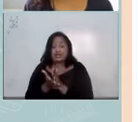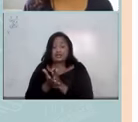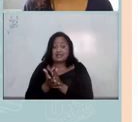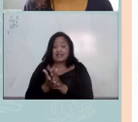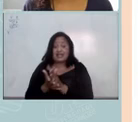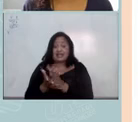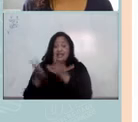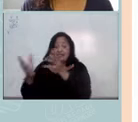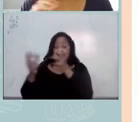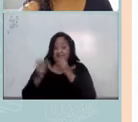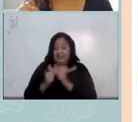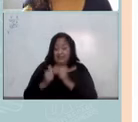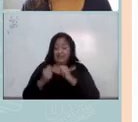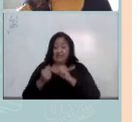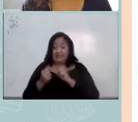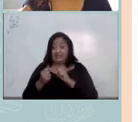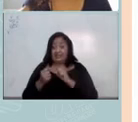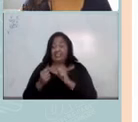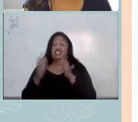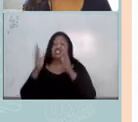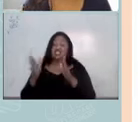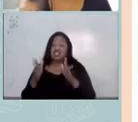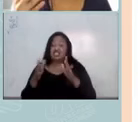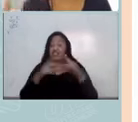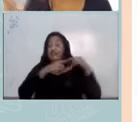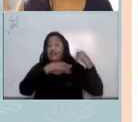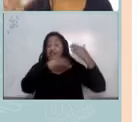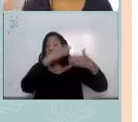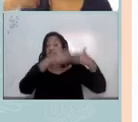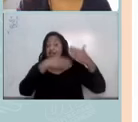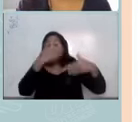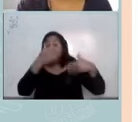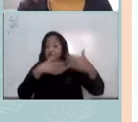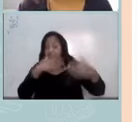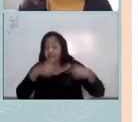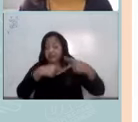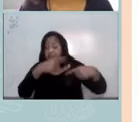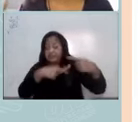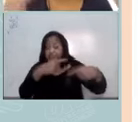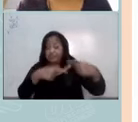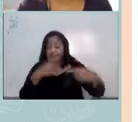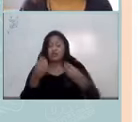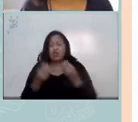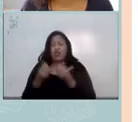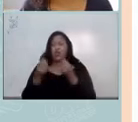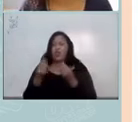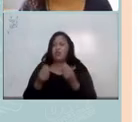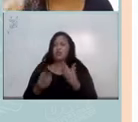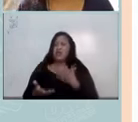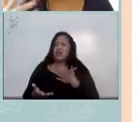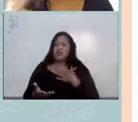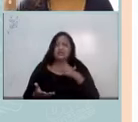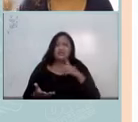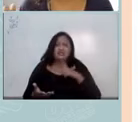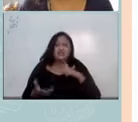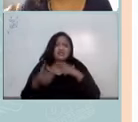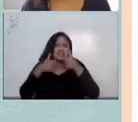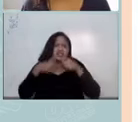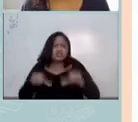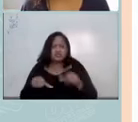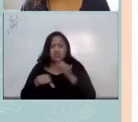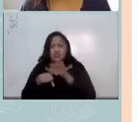doença hereditária. Então, a gente está falando da classificação em relação à origem, ou seja, como foi que eu contraí, de onde essa doença veio para aquele